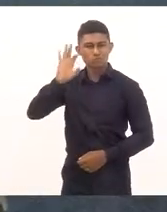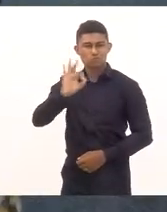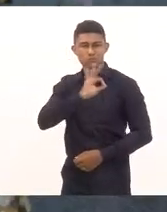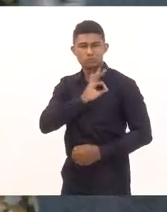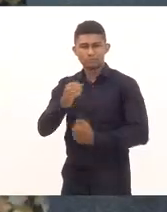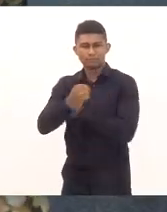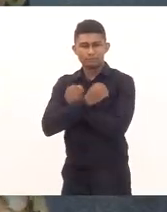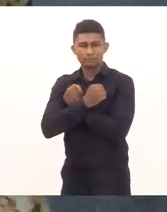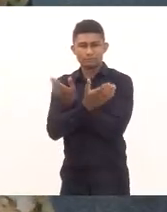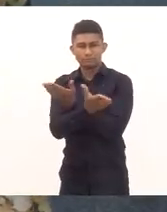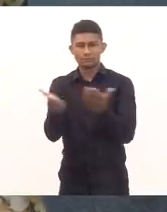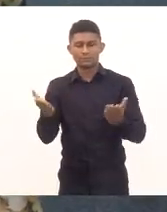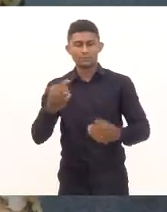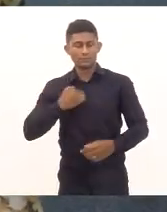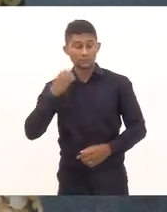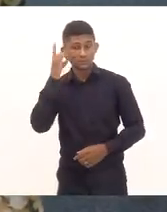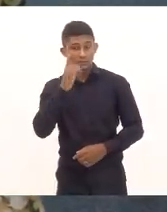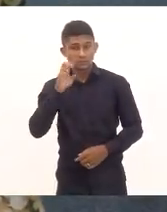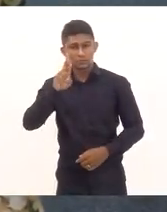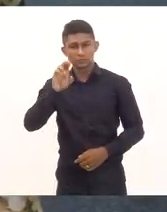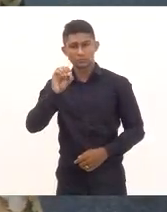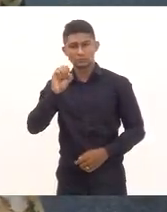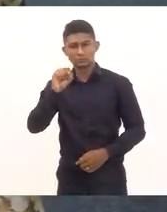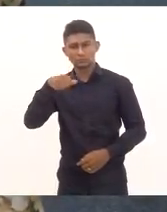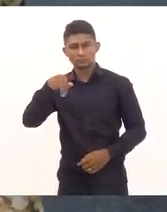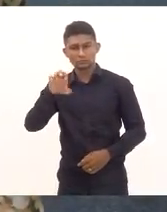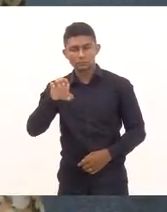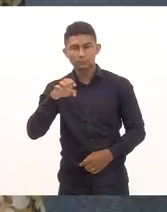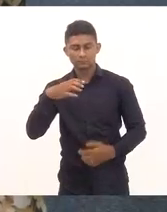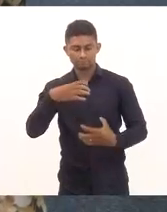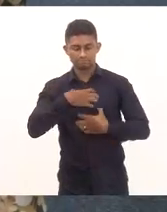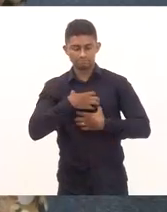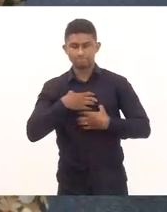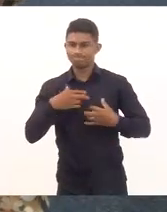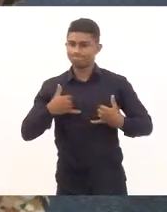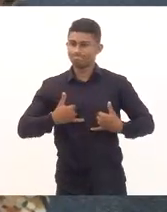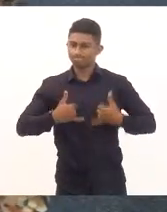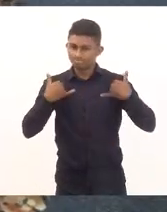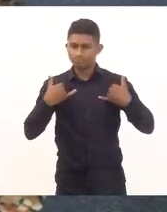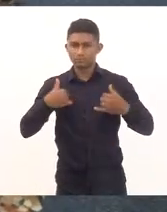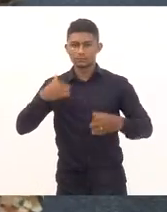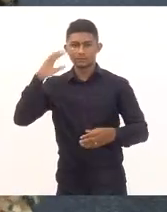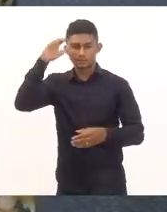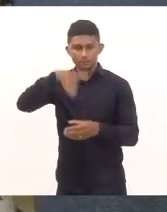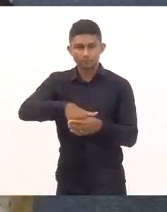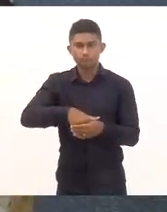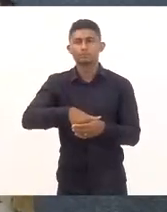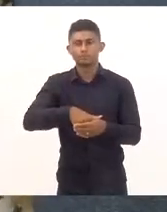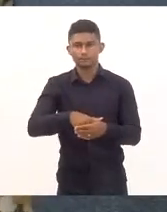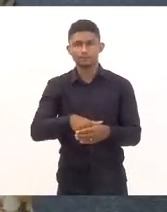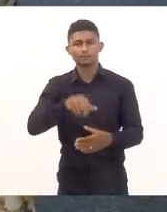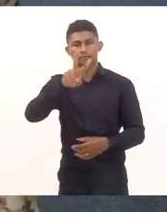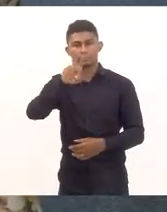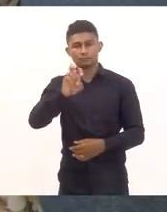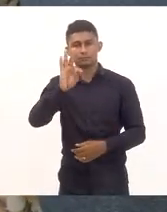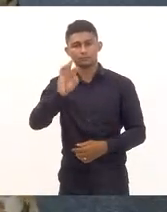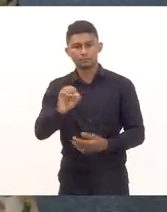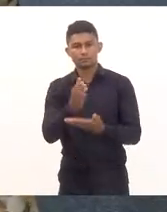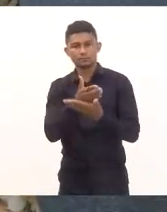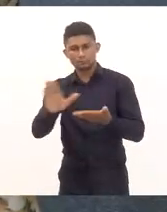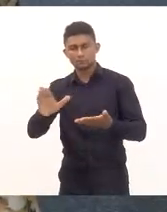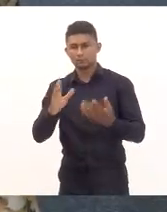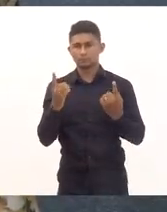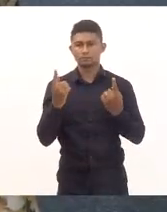eu, deputada Rosane Félix, sinto orgulho de, sim, de ter votado a derrubada do veto do